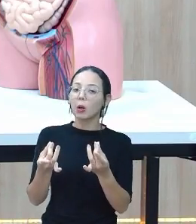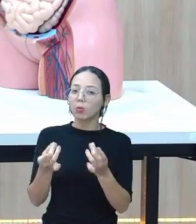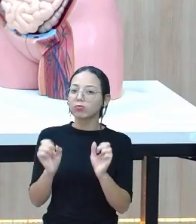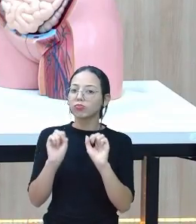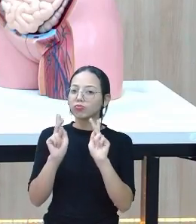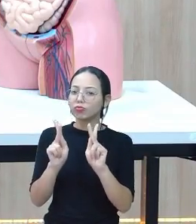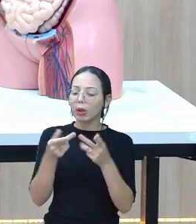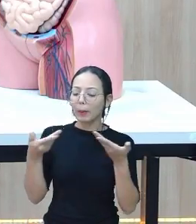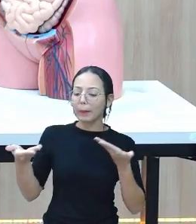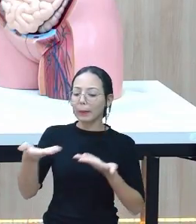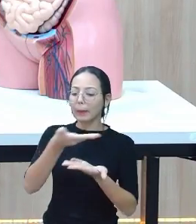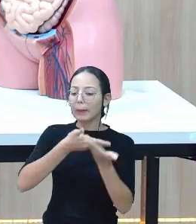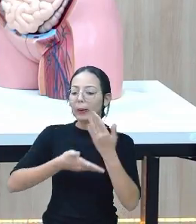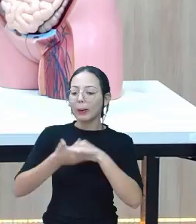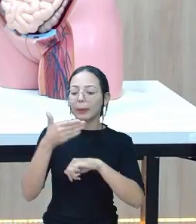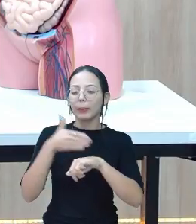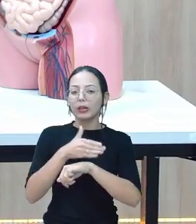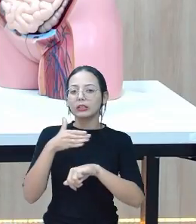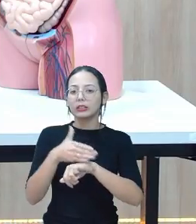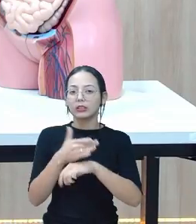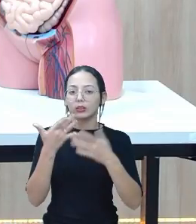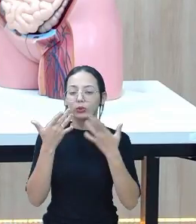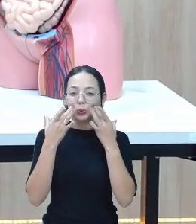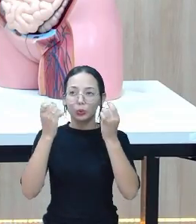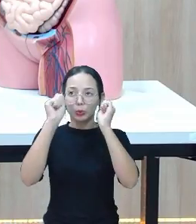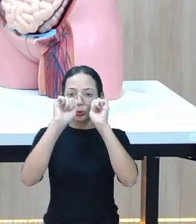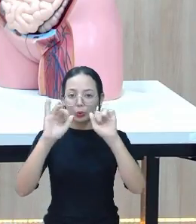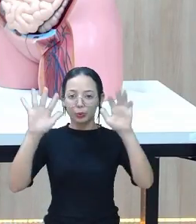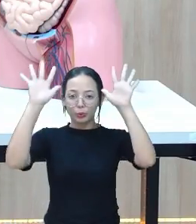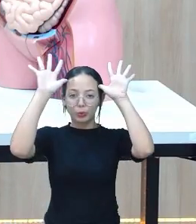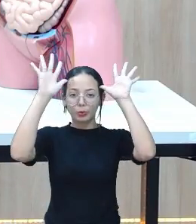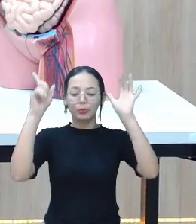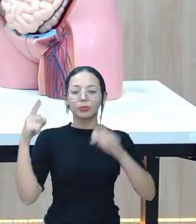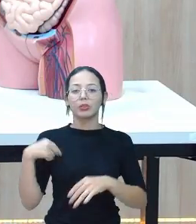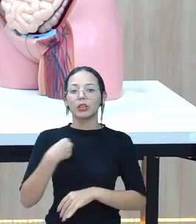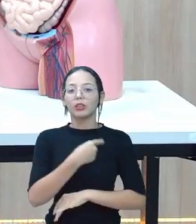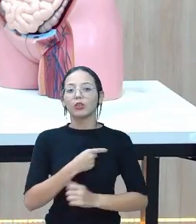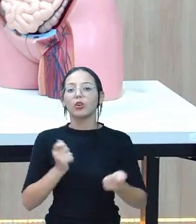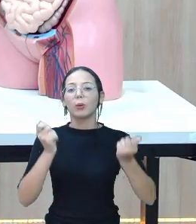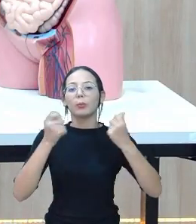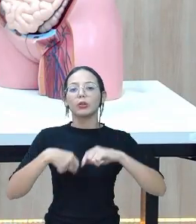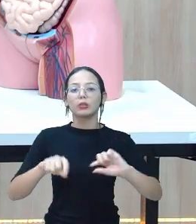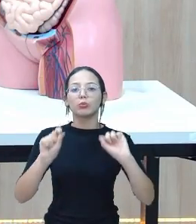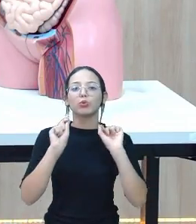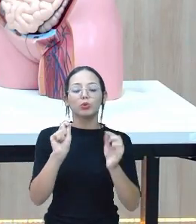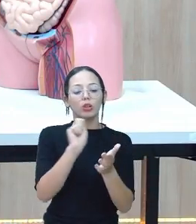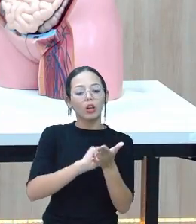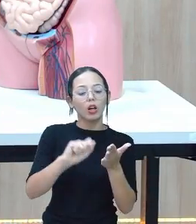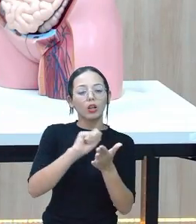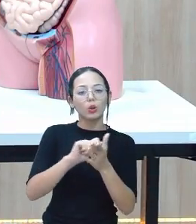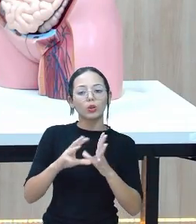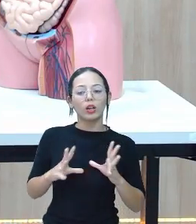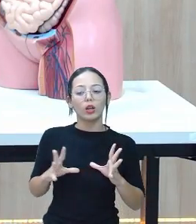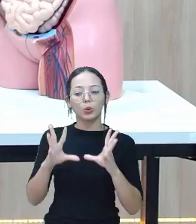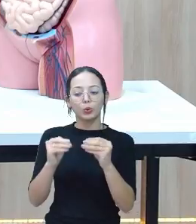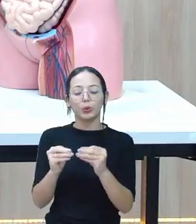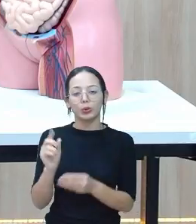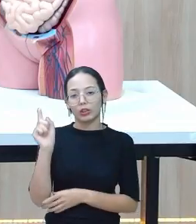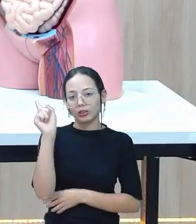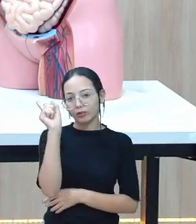ficar participando, muito atento, para que nós possamos anotar todas as nossas